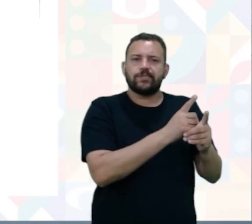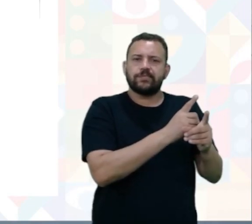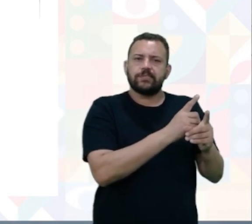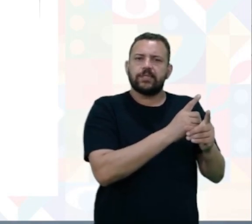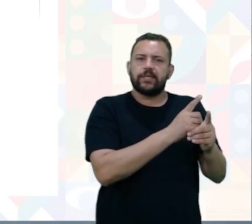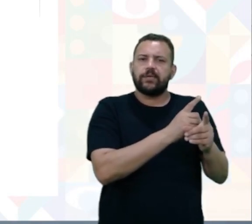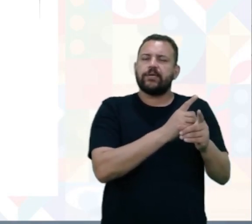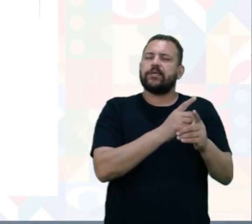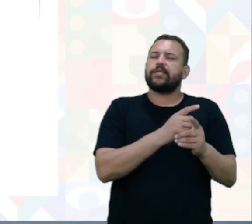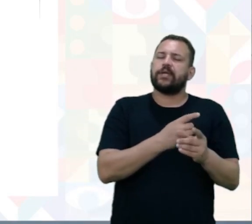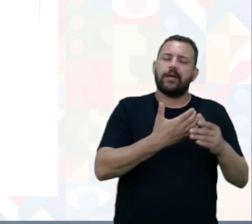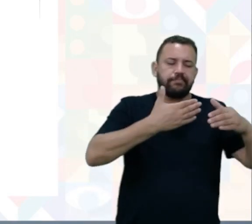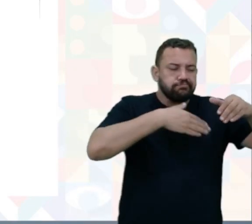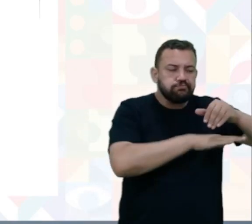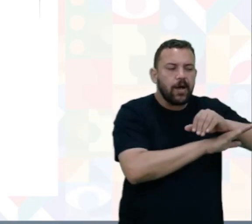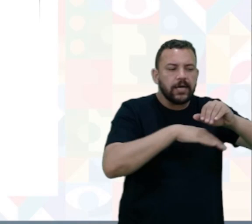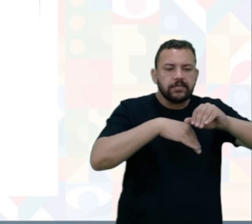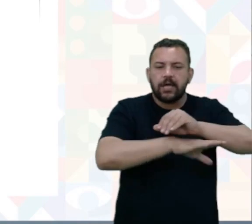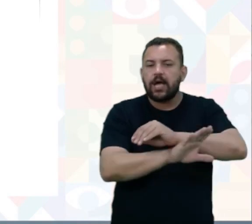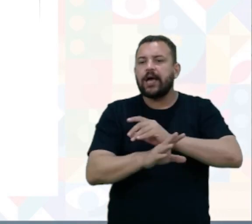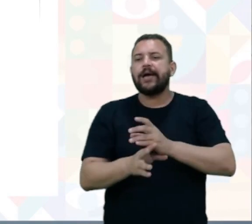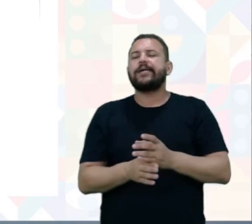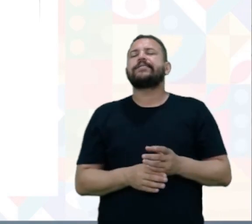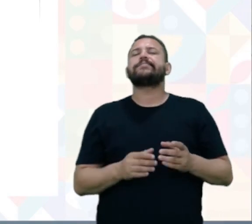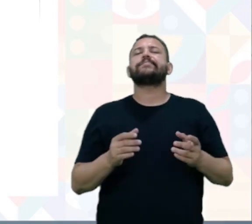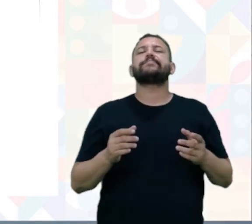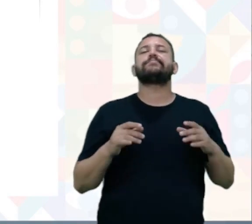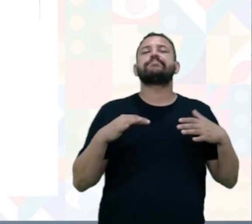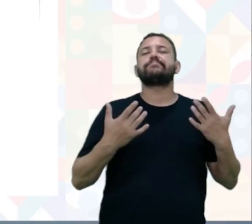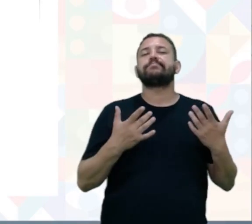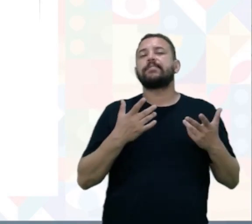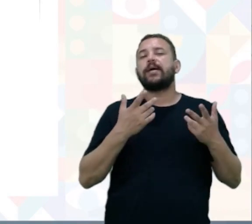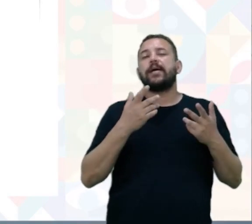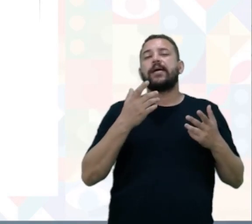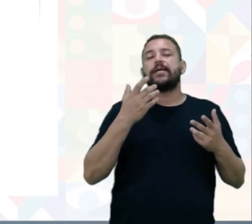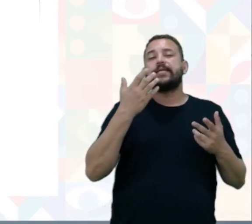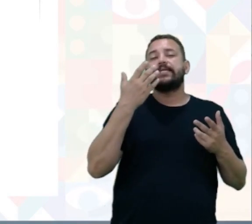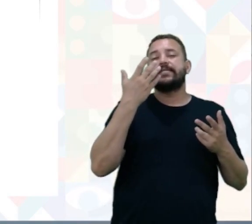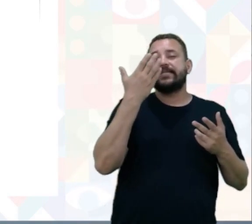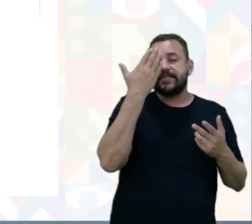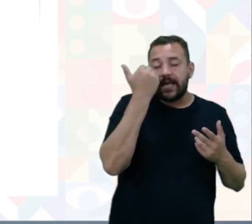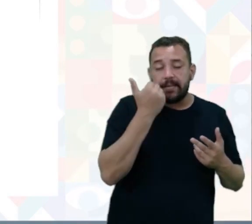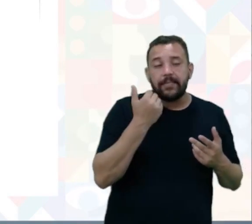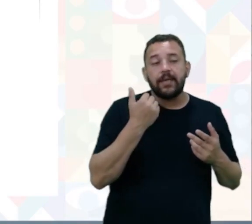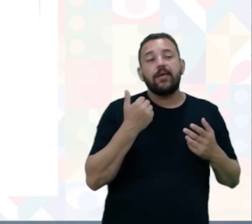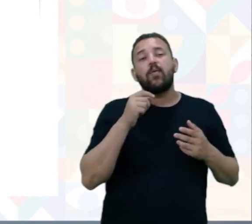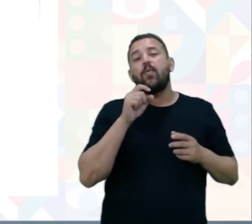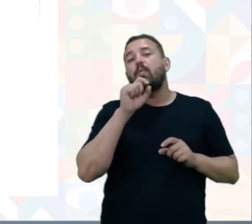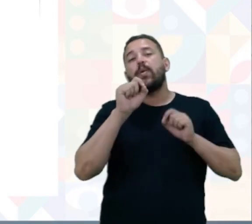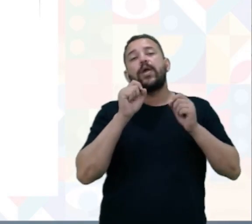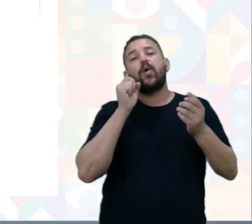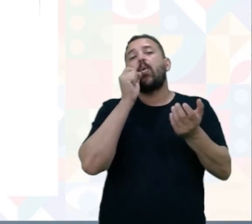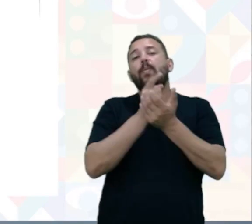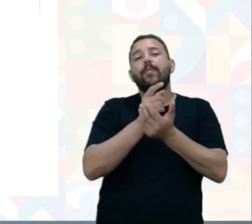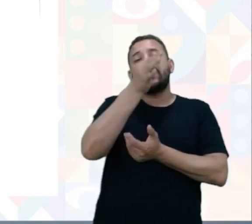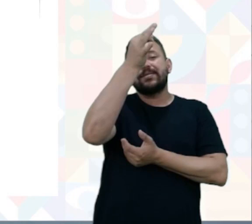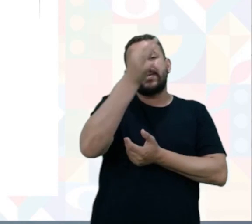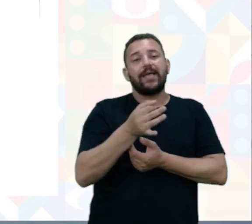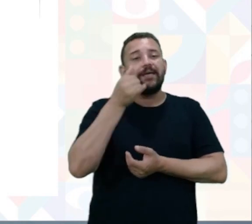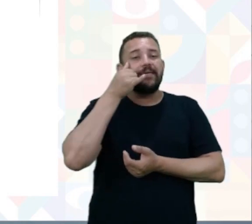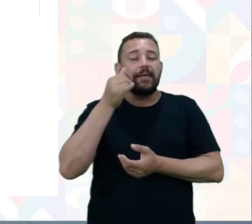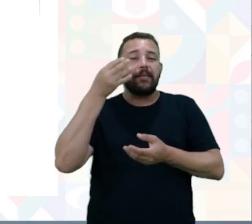demanda desses produtos para que se possa ter uma exata noção do que comprar,